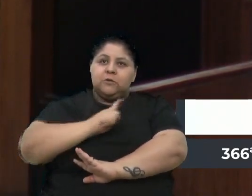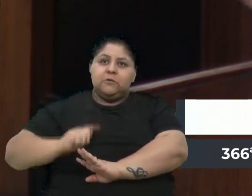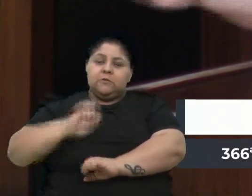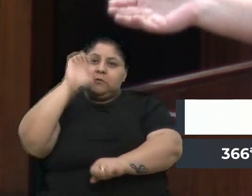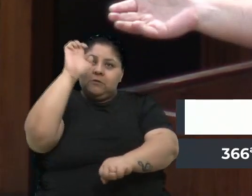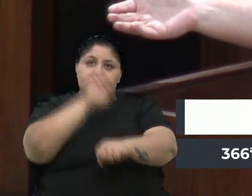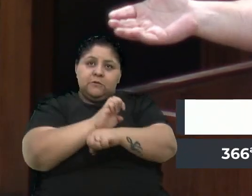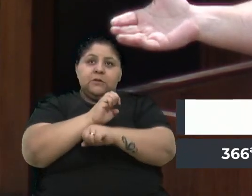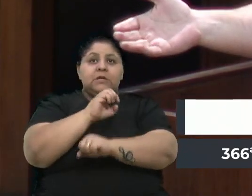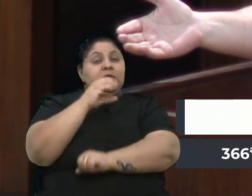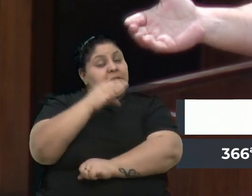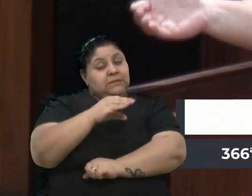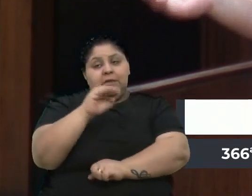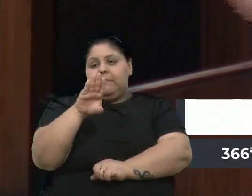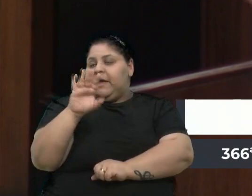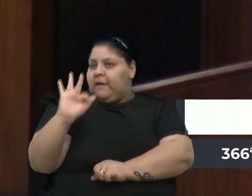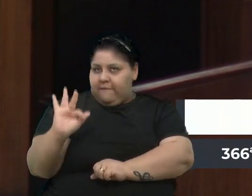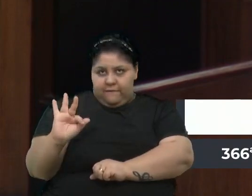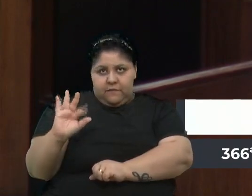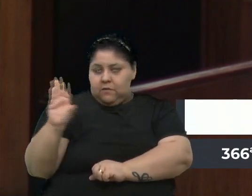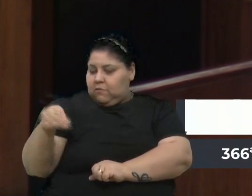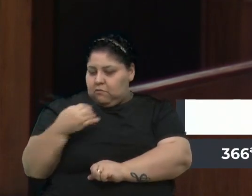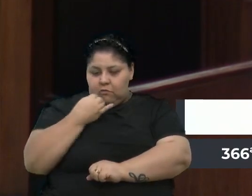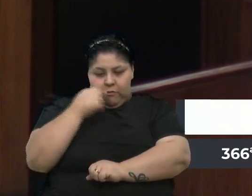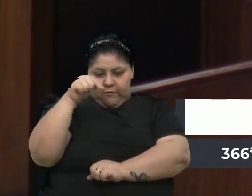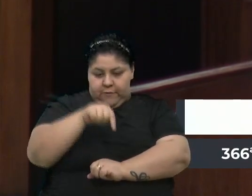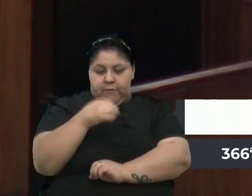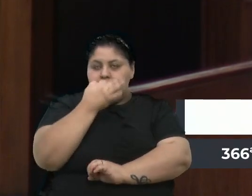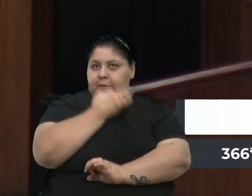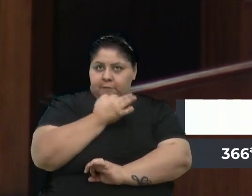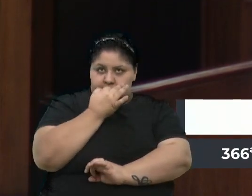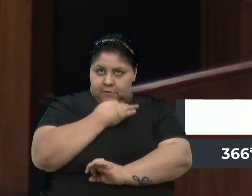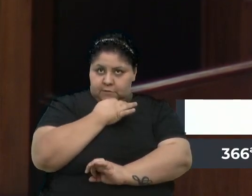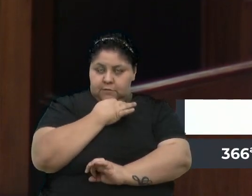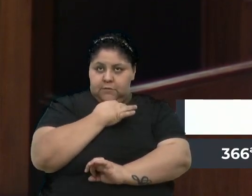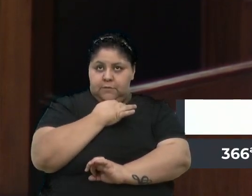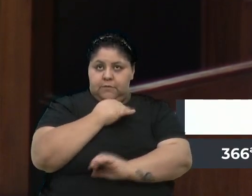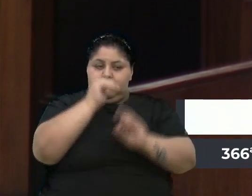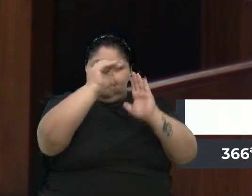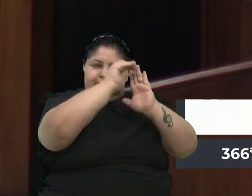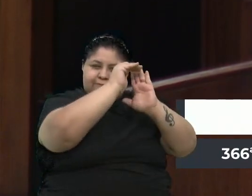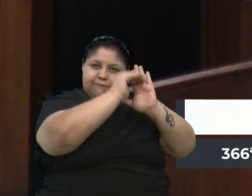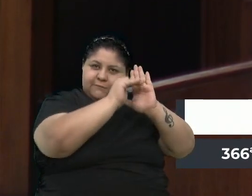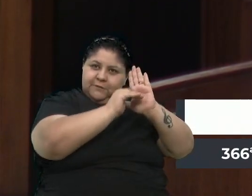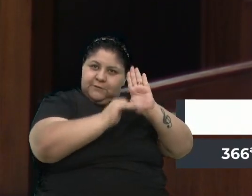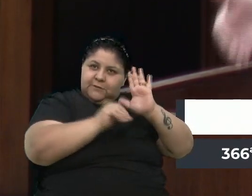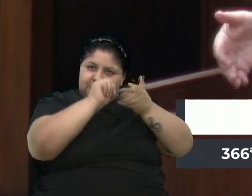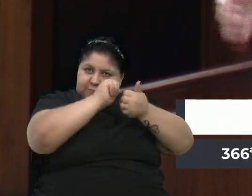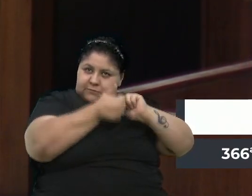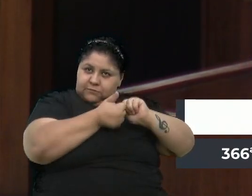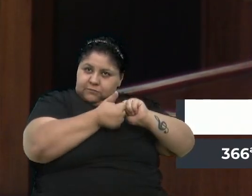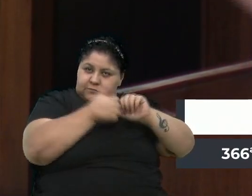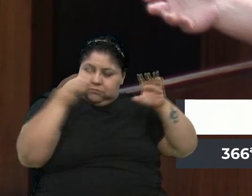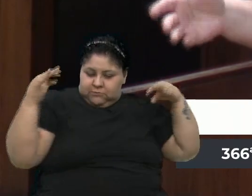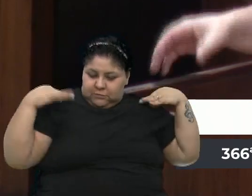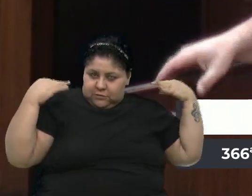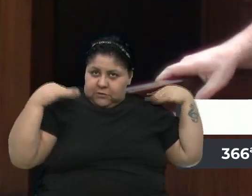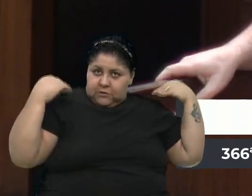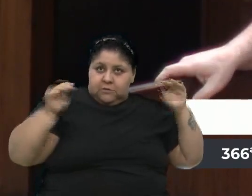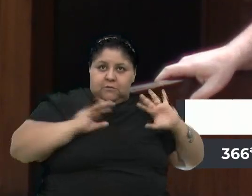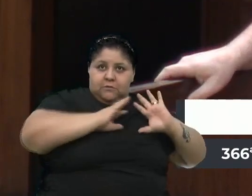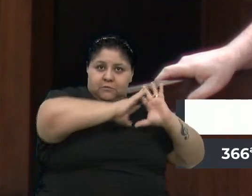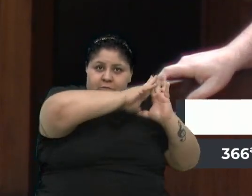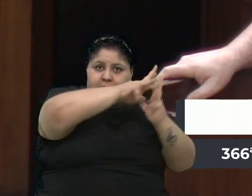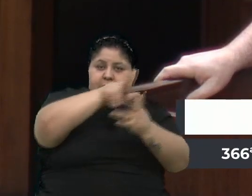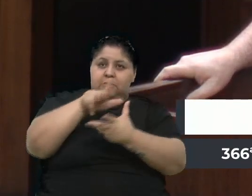da CBF, consequentemente, para que Caxias do Sul esteja nesse roteiro esportivo, turístico, mundial,